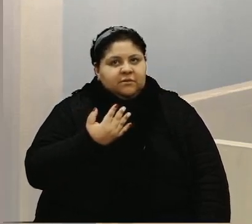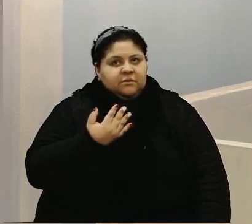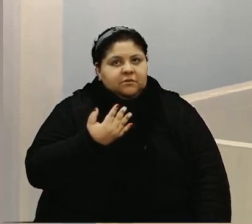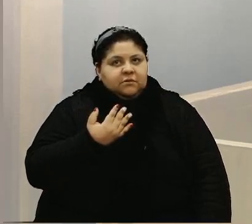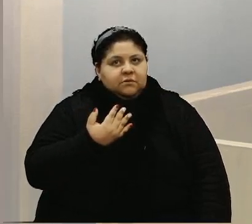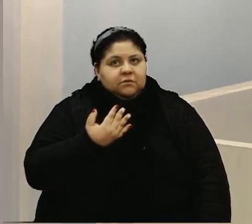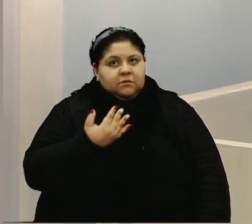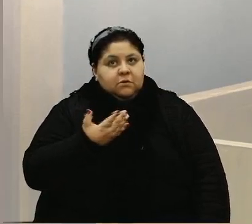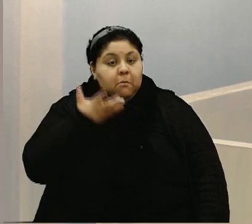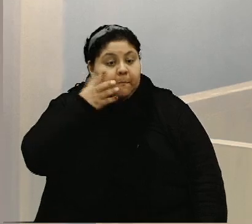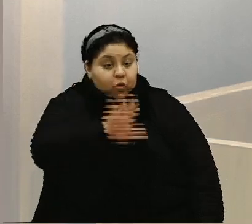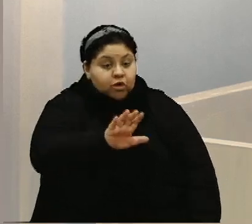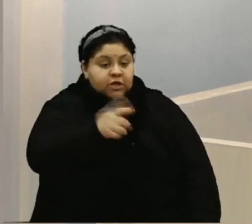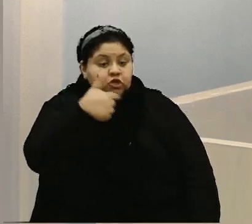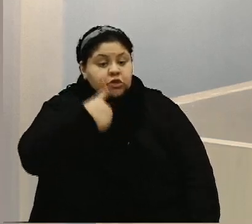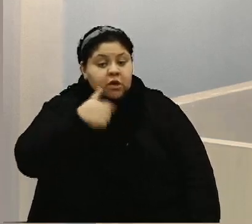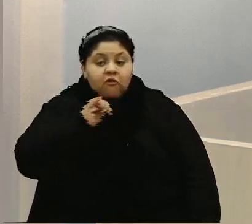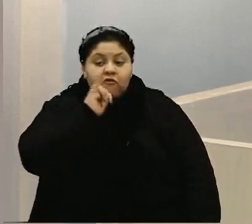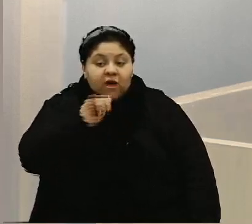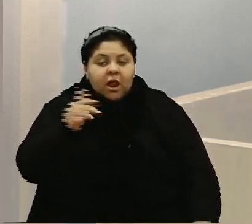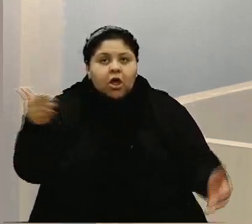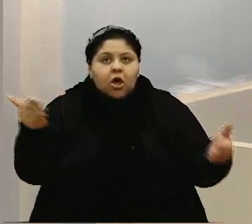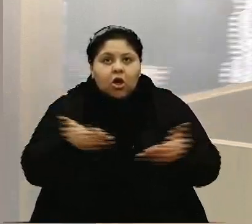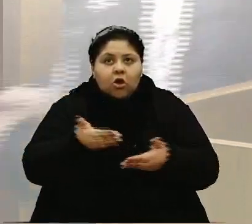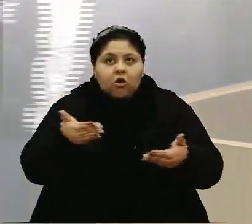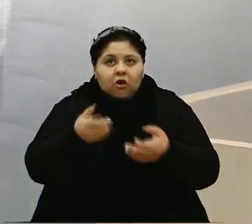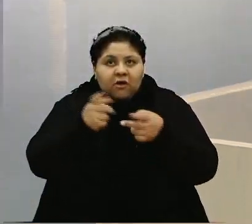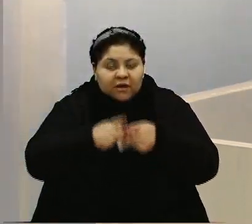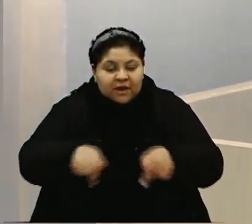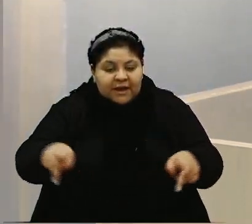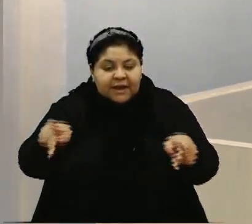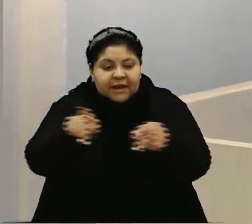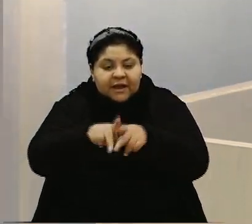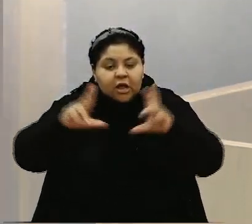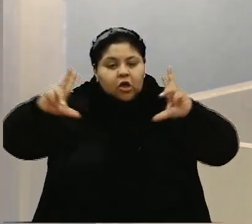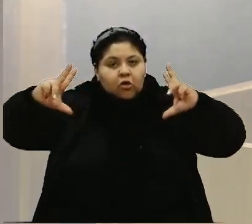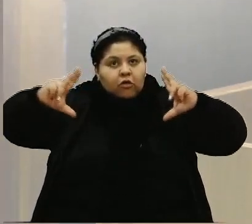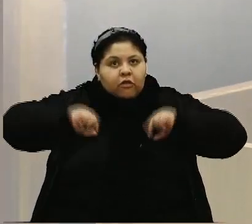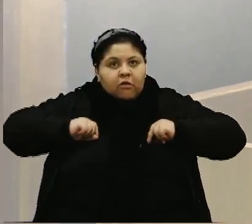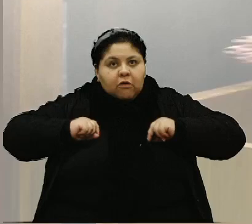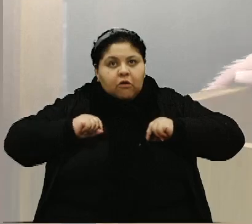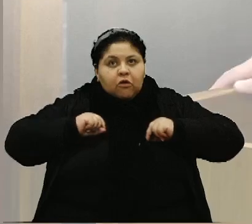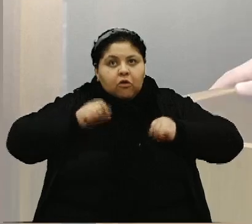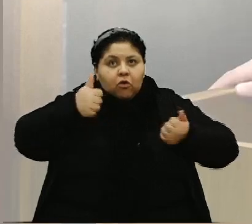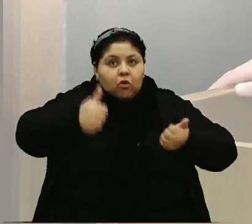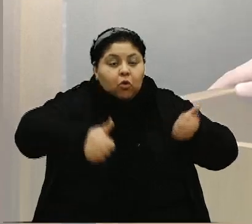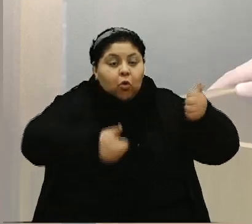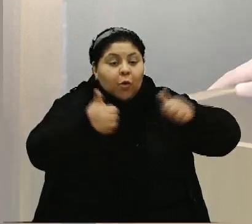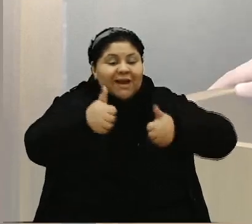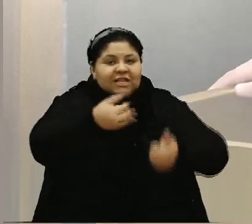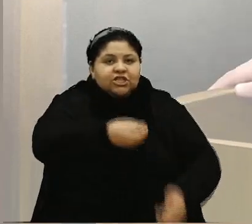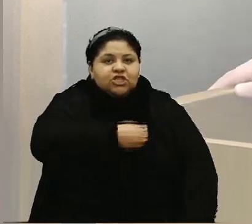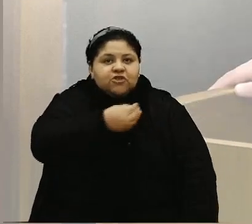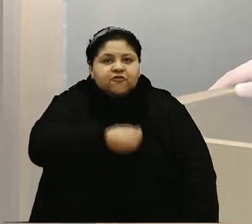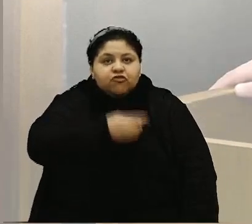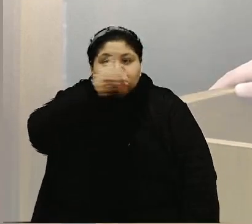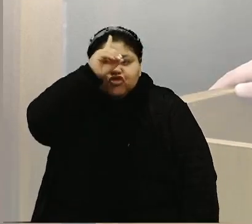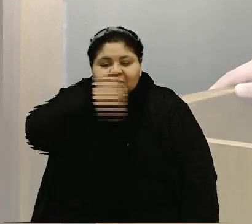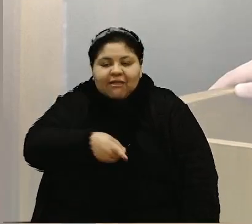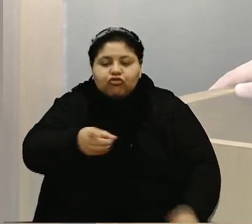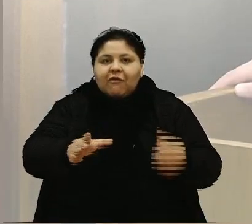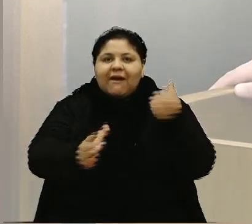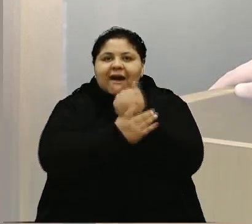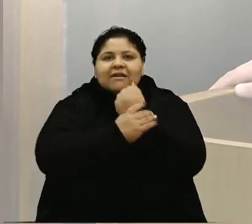isso que eu subo aqui hoje, para dizer que esse povo merece dignidade, merece seu direito